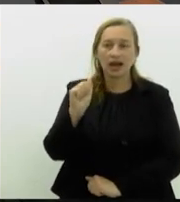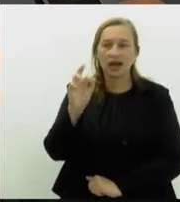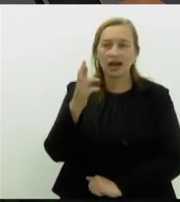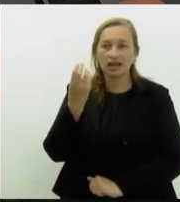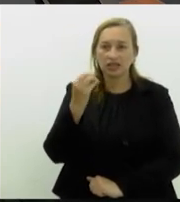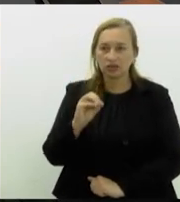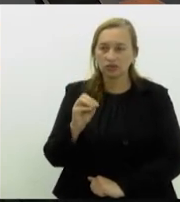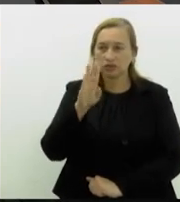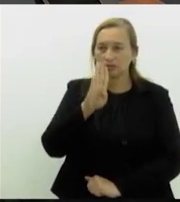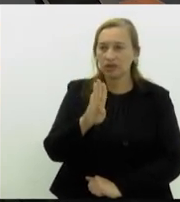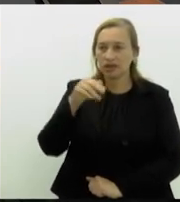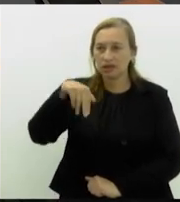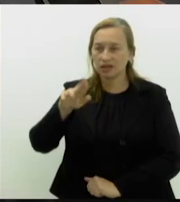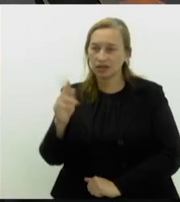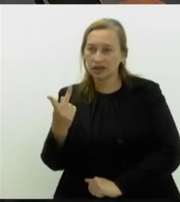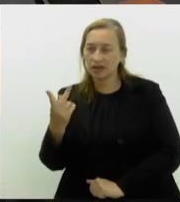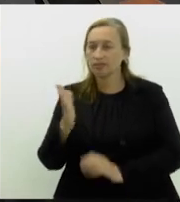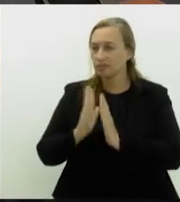favor.